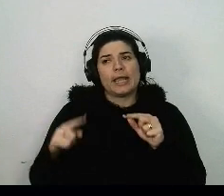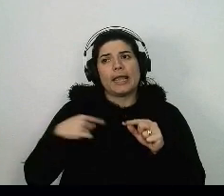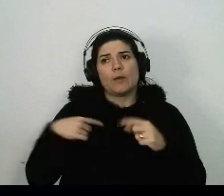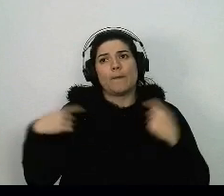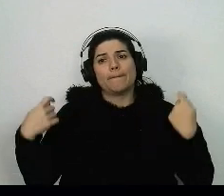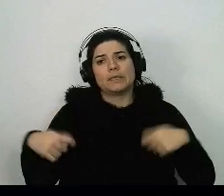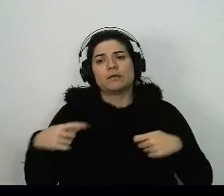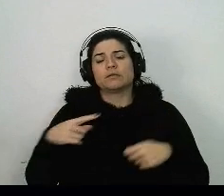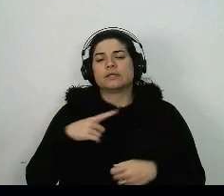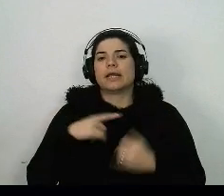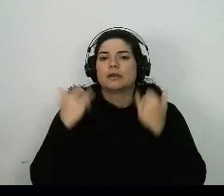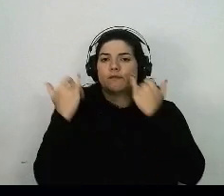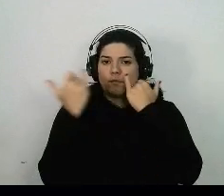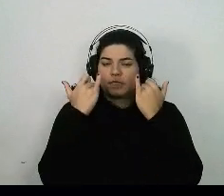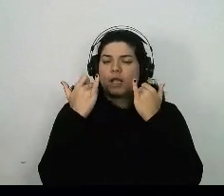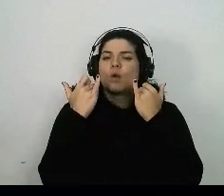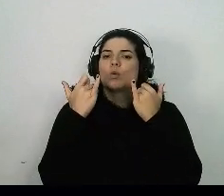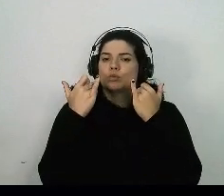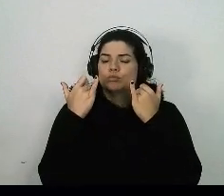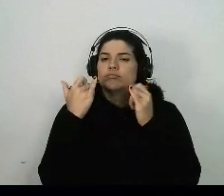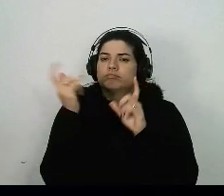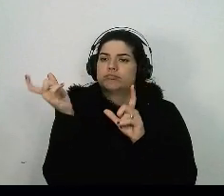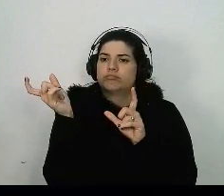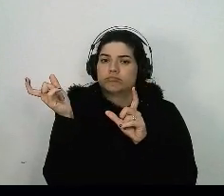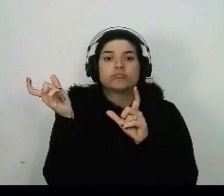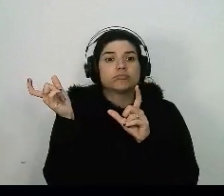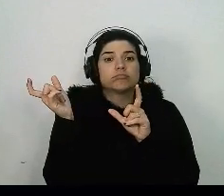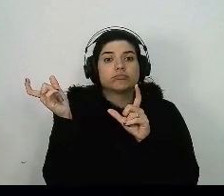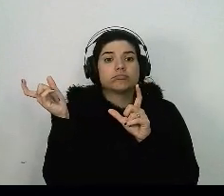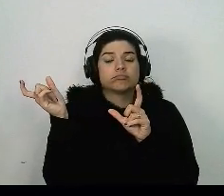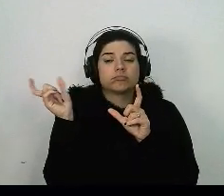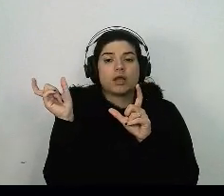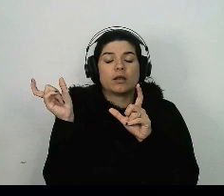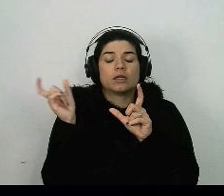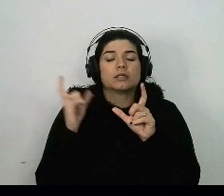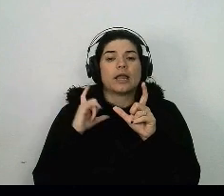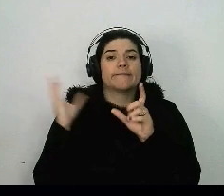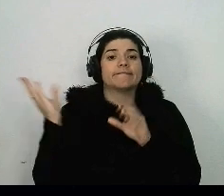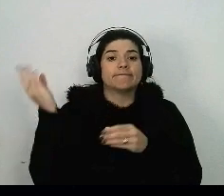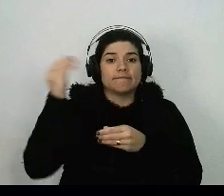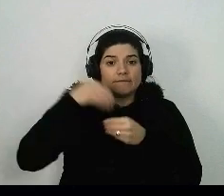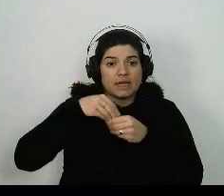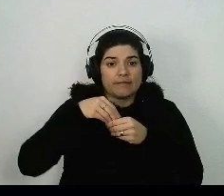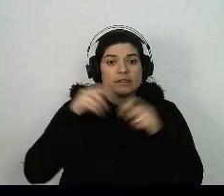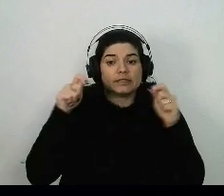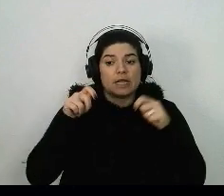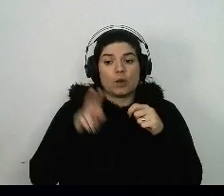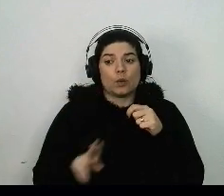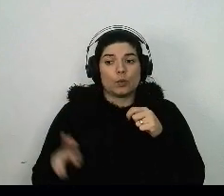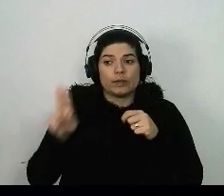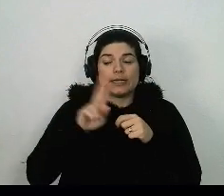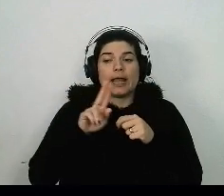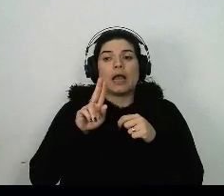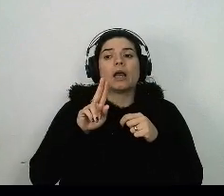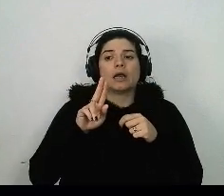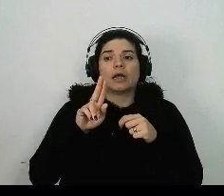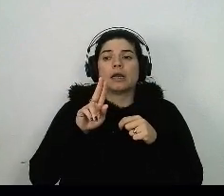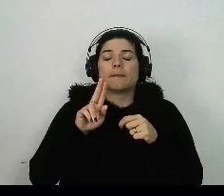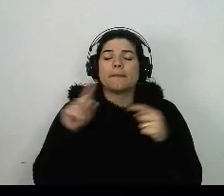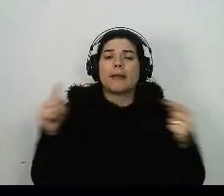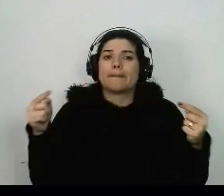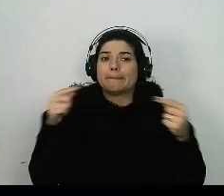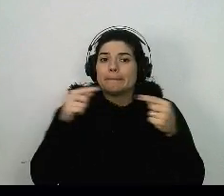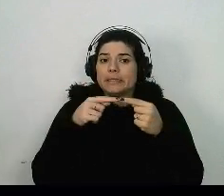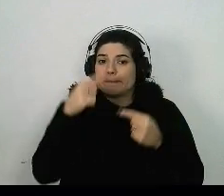dado variado para que eu consiga consumir isso de uma forma personalizada. Então, meus dados são personalizáveis, tá? Para que